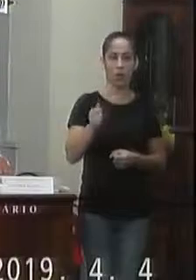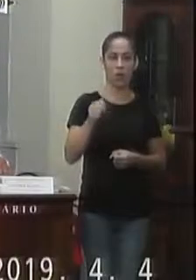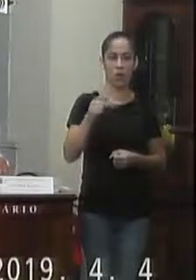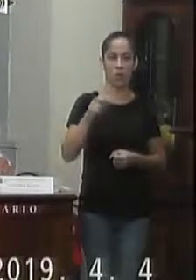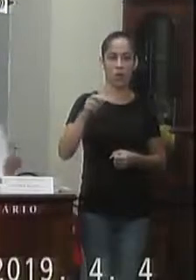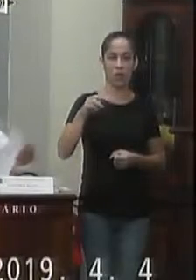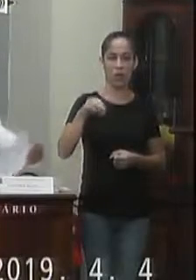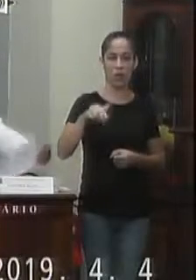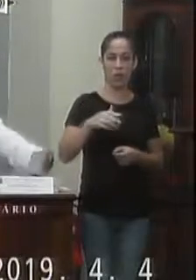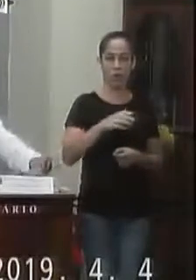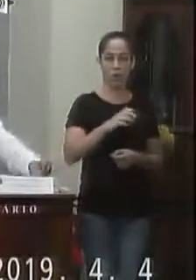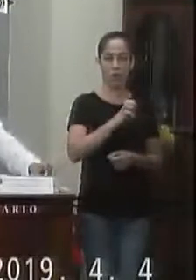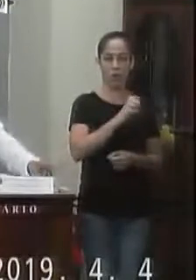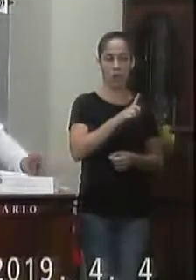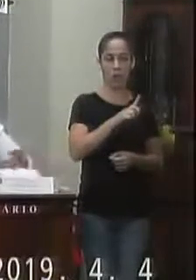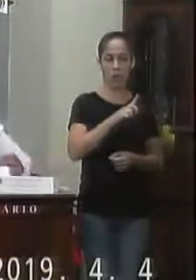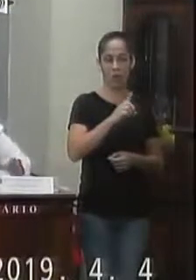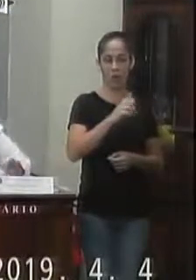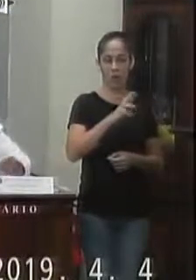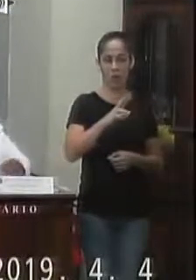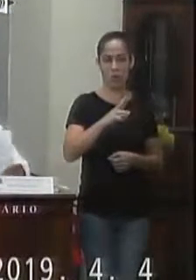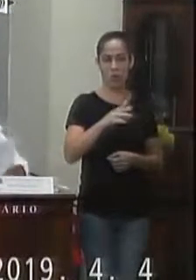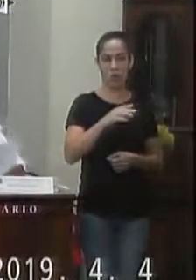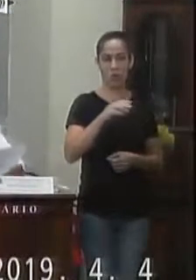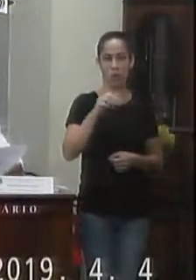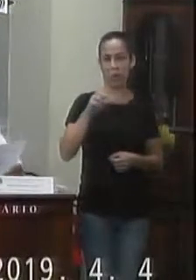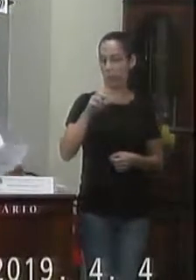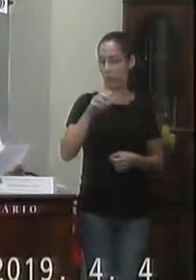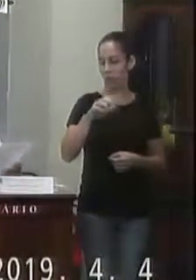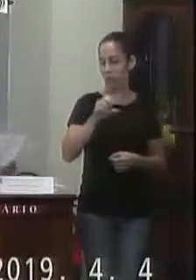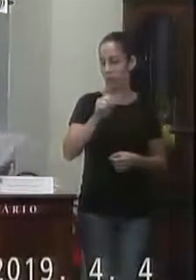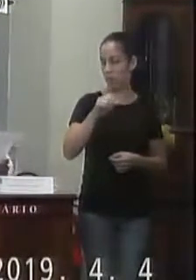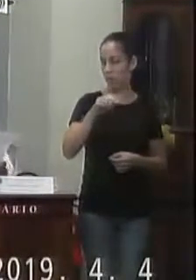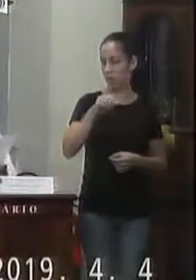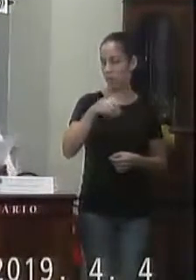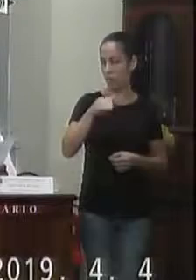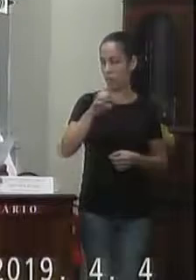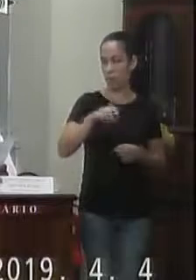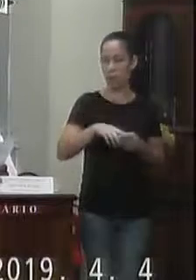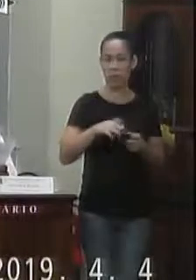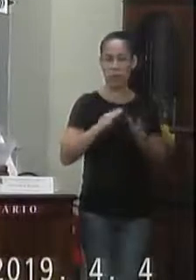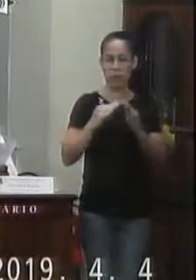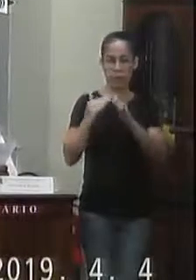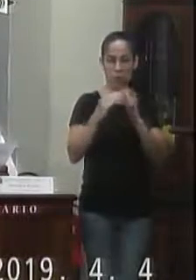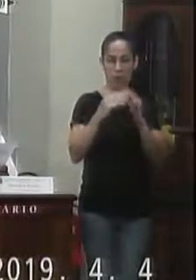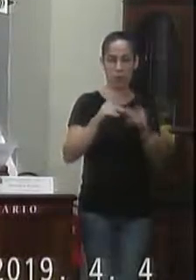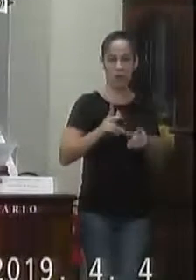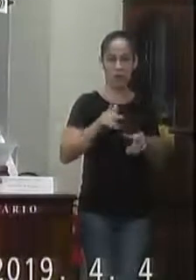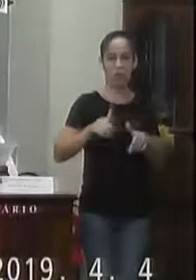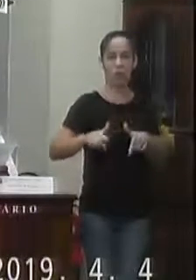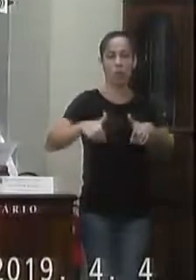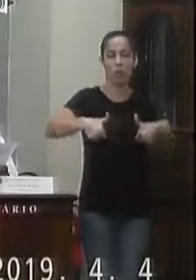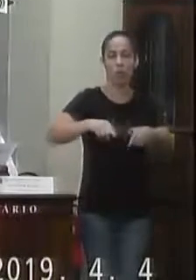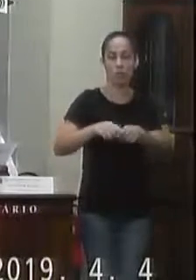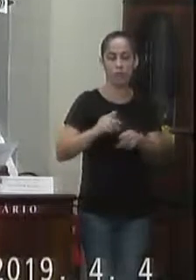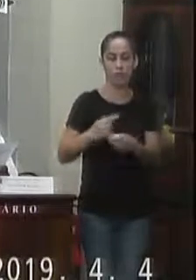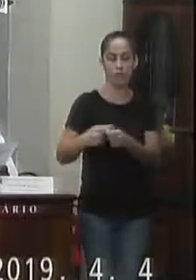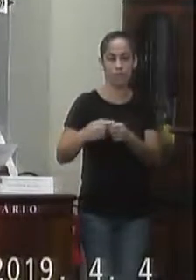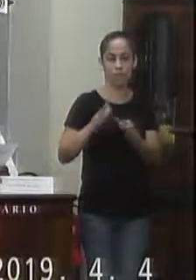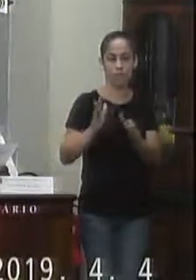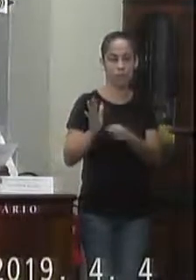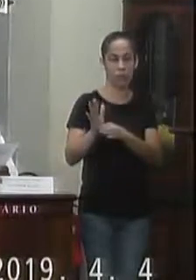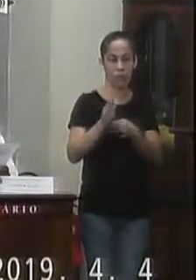Pereira Simões. O senhor Helder, de família tradicional e respeitado no distrito de Parapeúna, sempre engajado nas lutas e melhorias para o distrito em que nasceu e foi